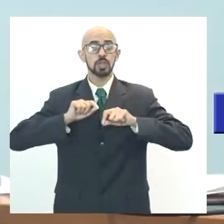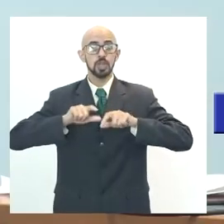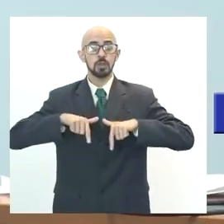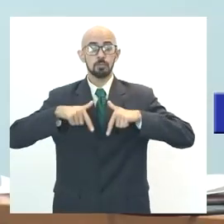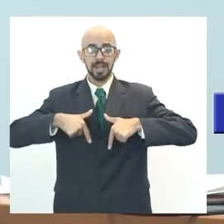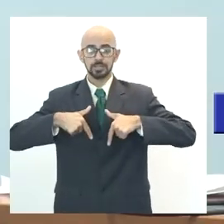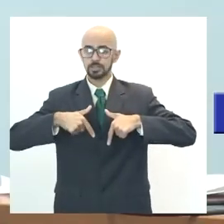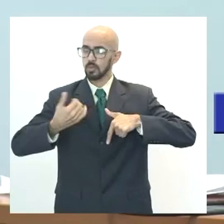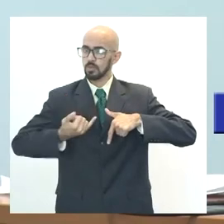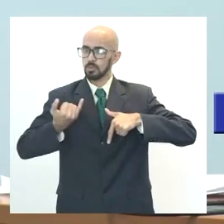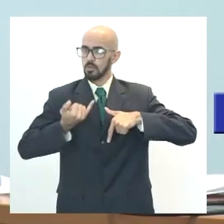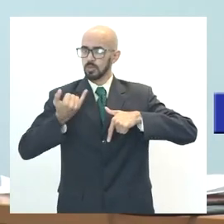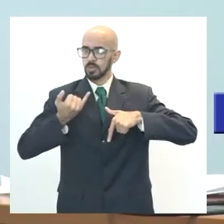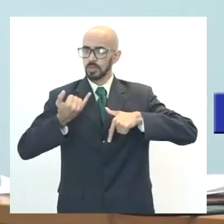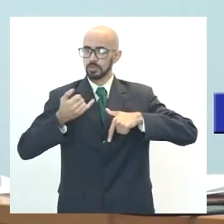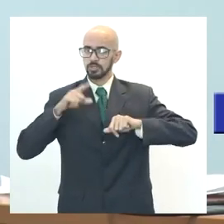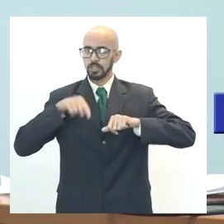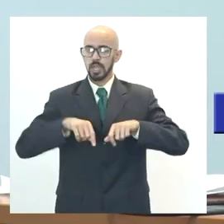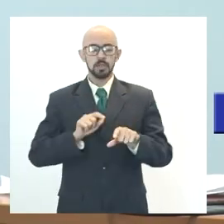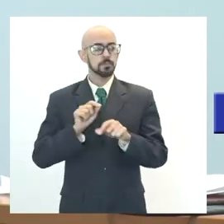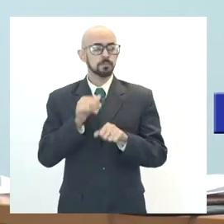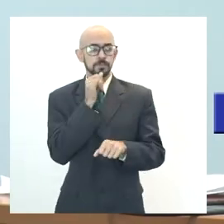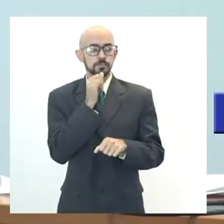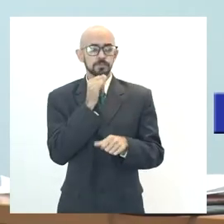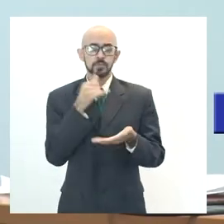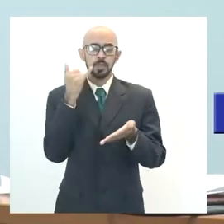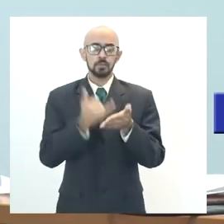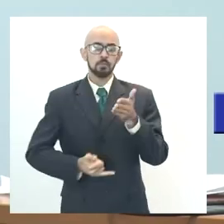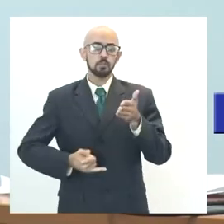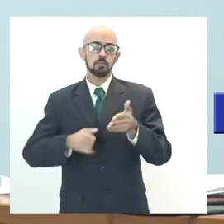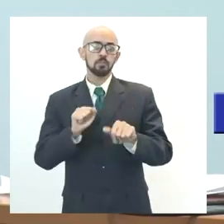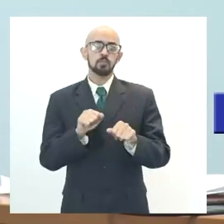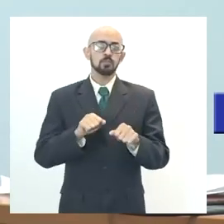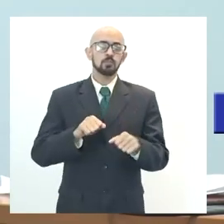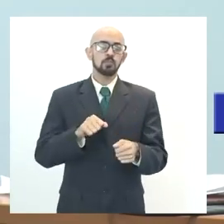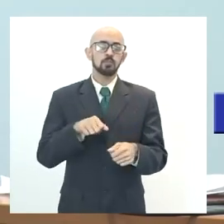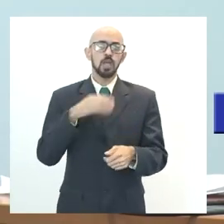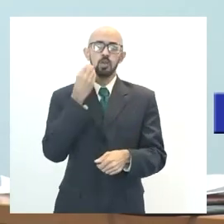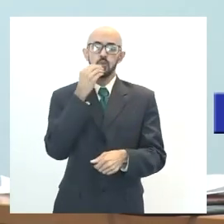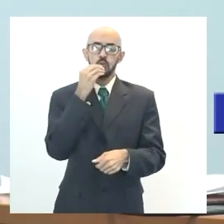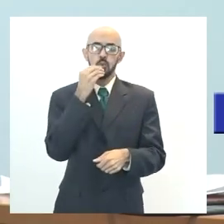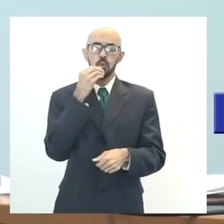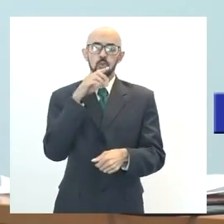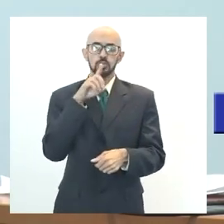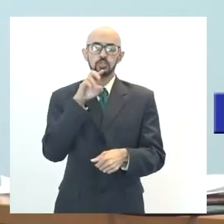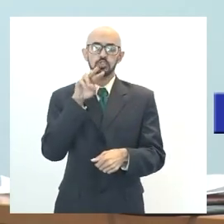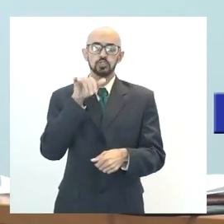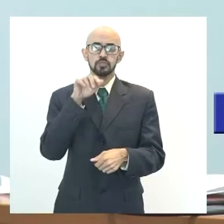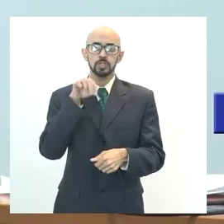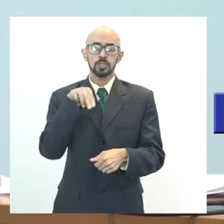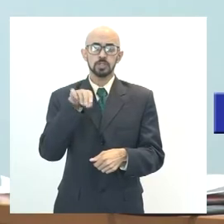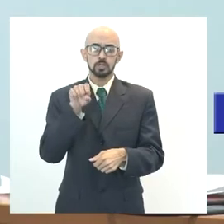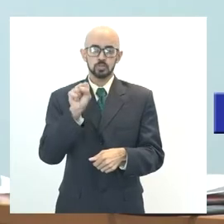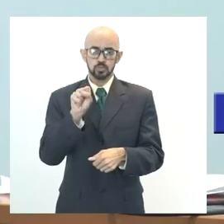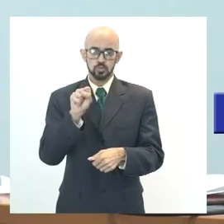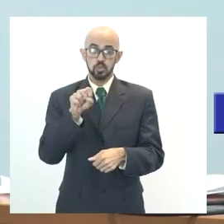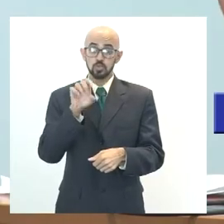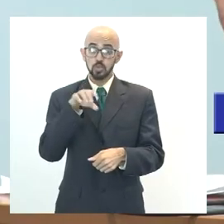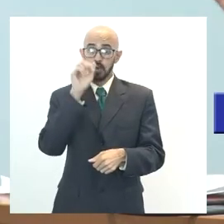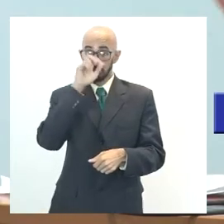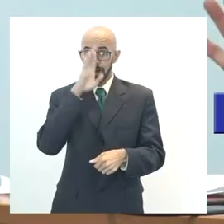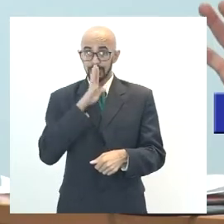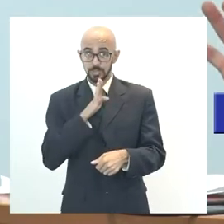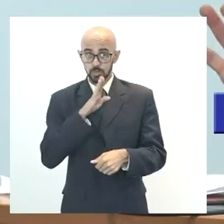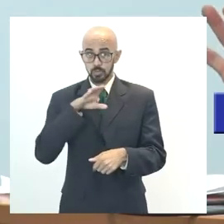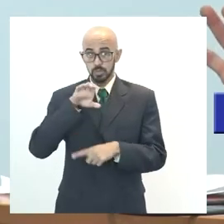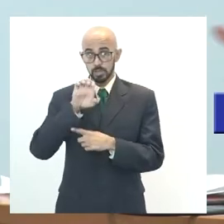fundamental por exemplo passar tribo tá a distribuição de lucros e dividendos só o Brasil EA Estônia no